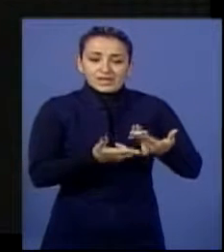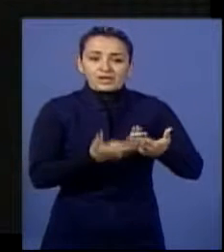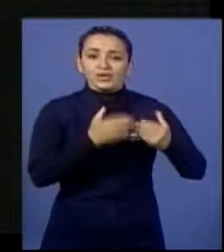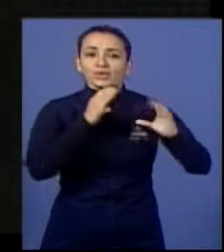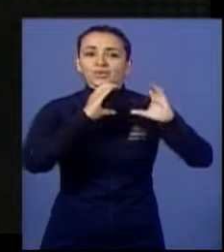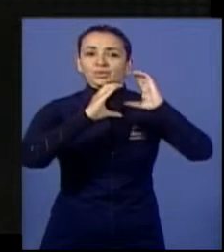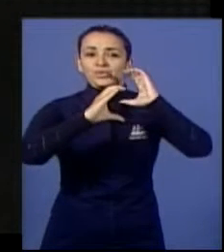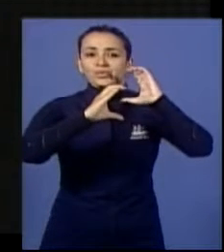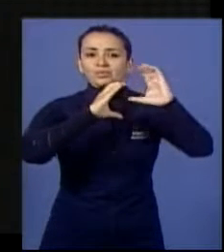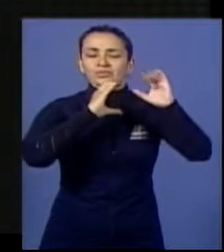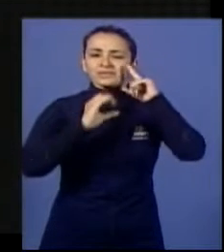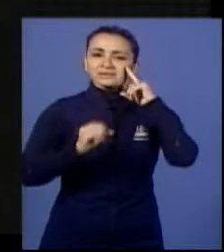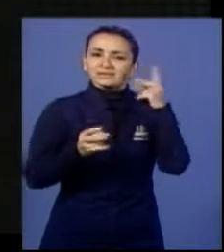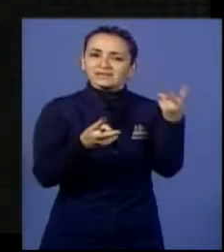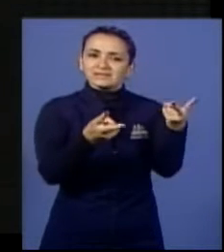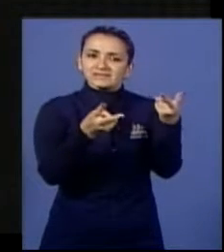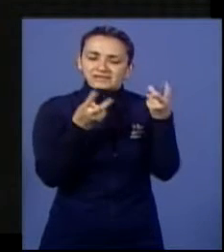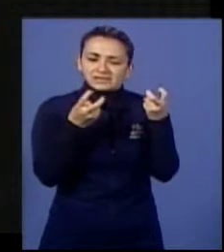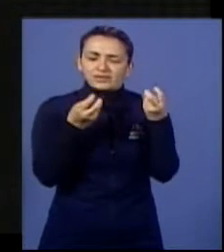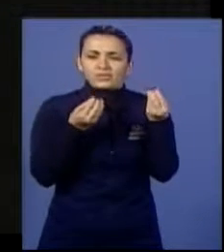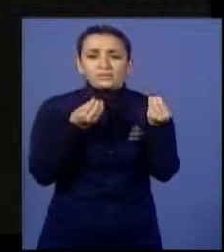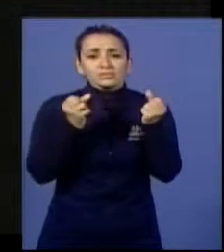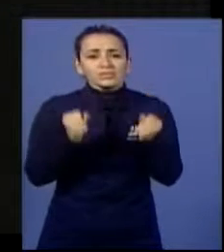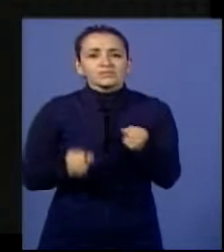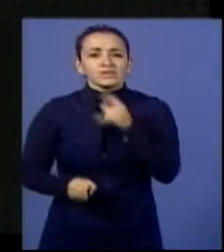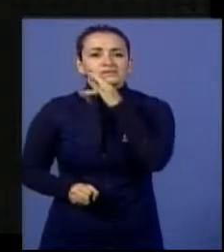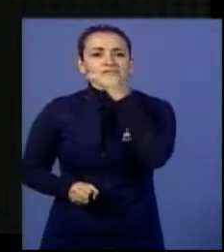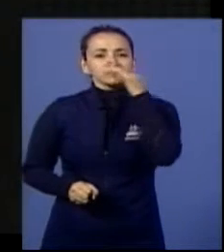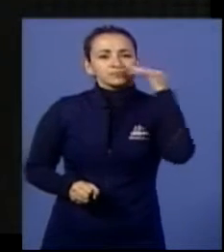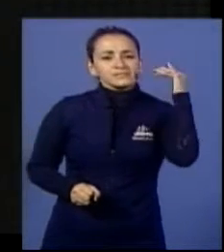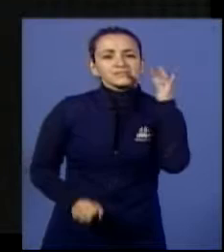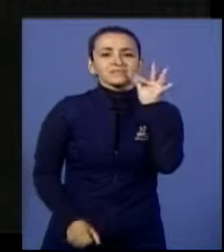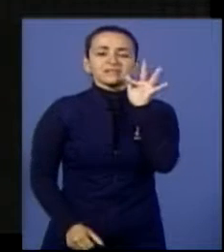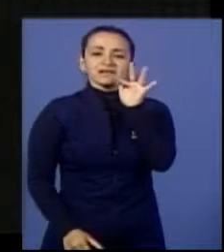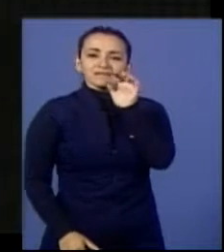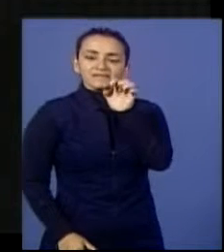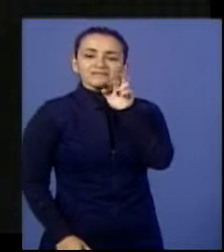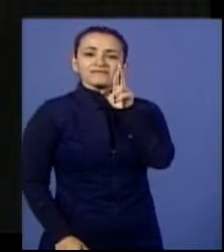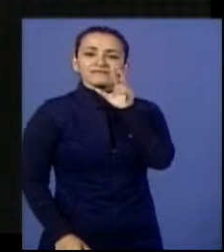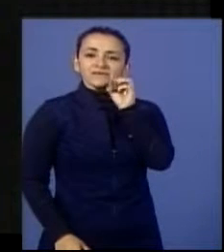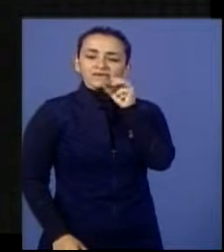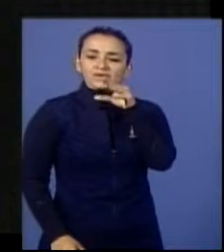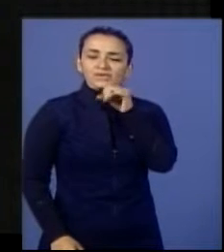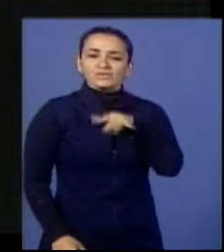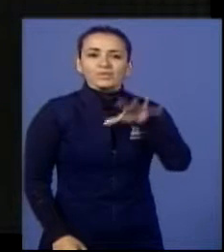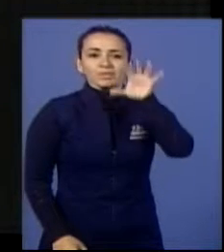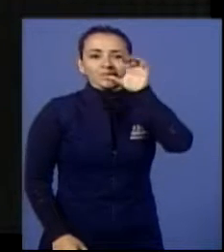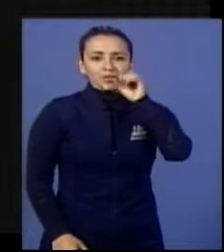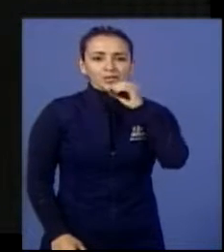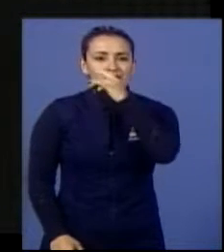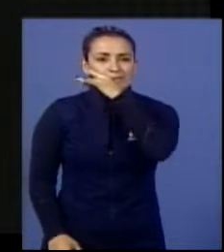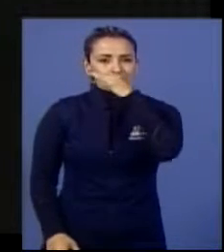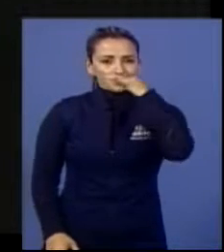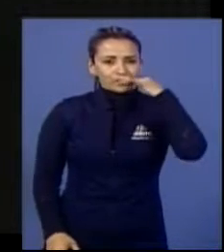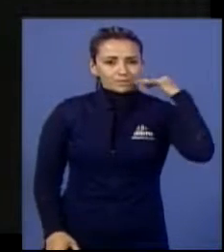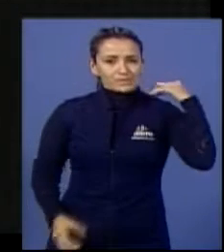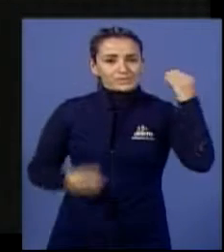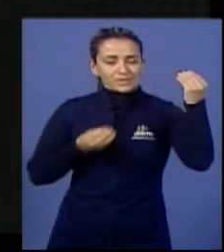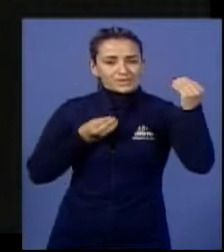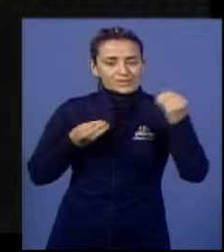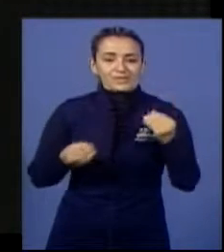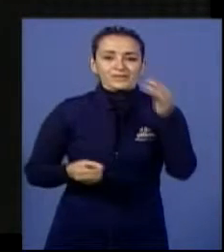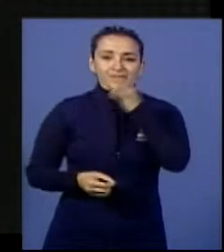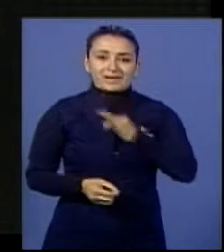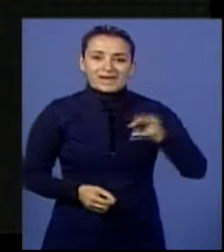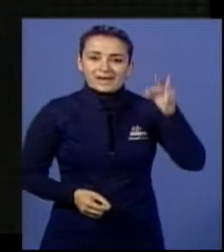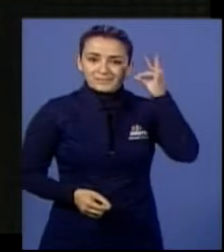Os sinais utilizados podem ser feromônios. Para... Já ouviu falar em feromônio? Curso? Já a abelhinha sai para dar uma volta no shopping e todo aquele monte de zangão